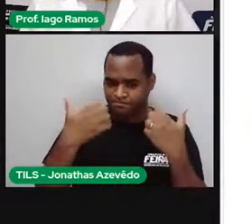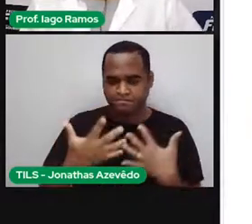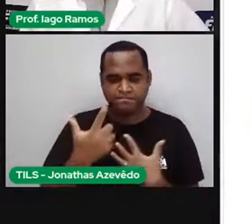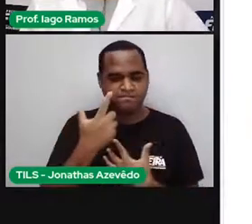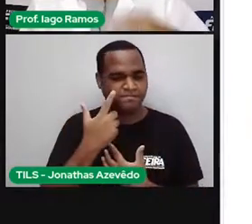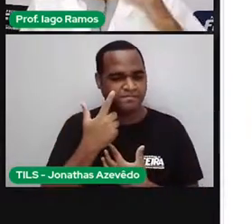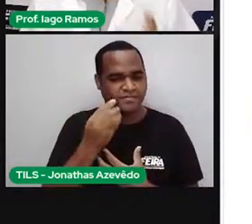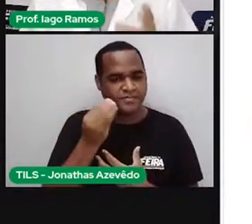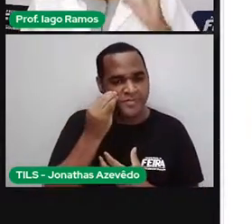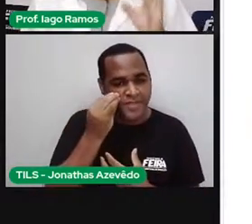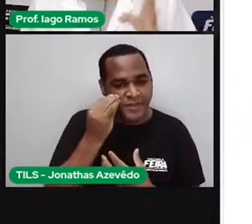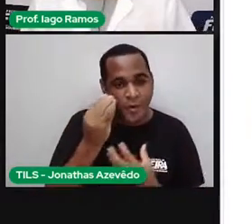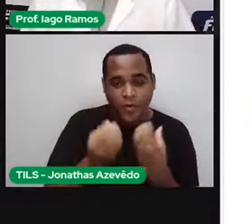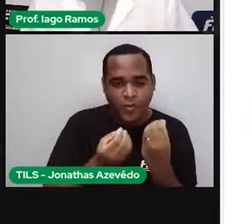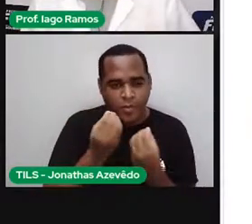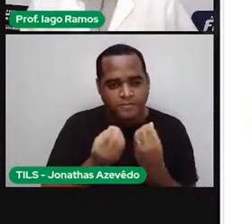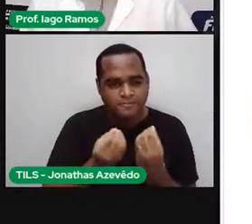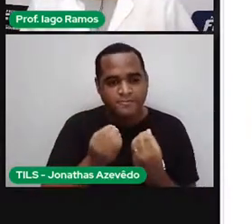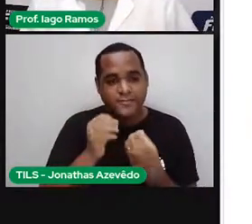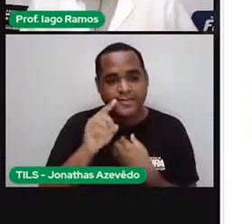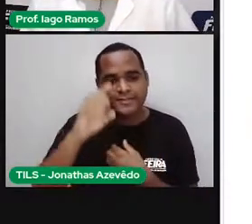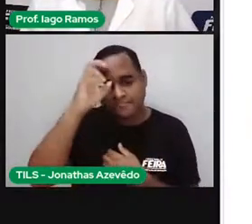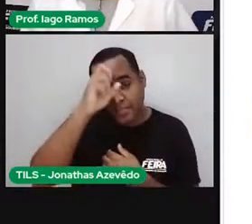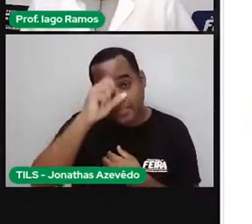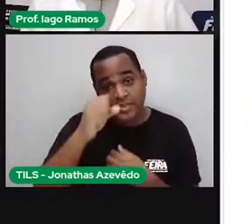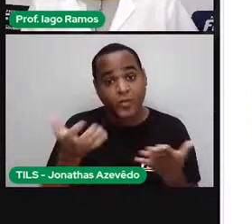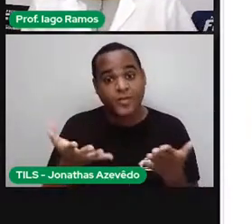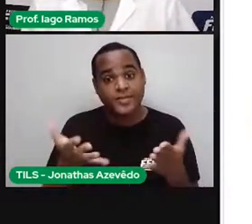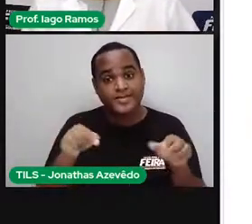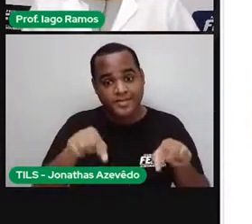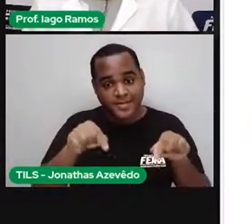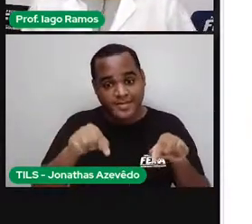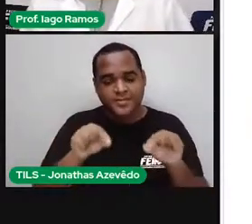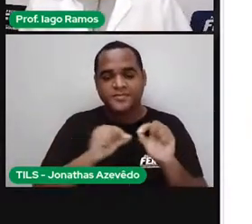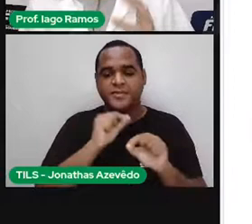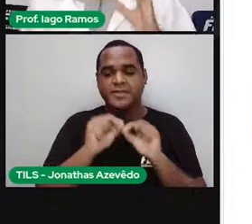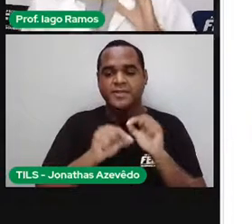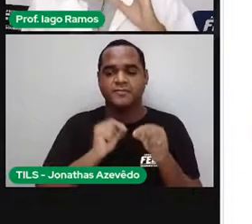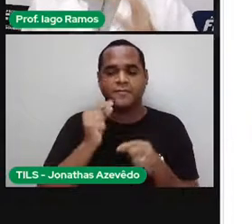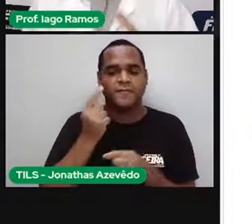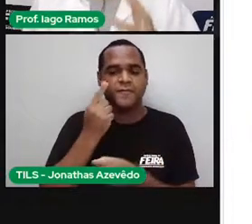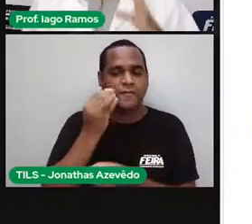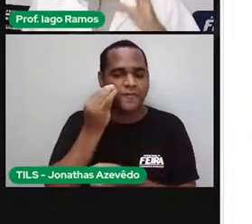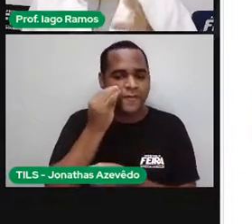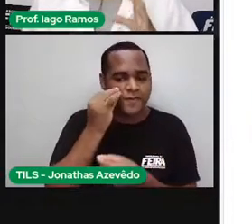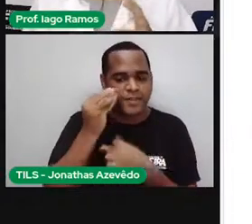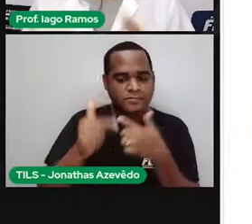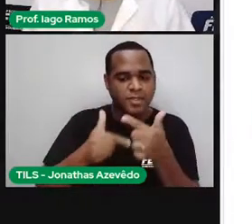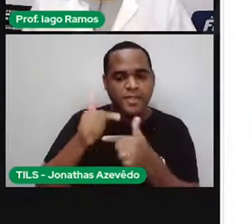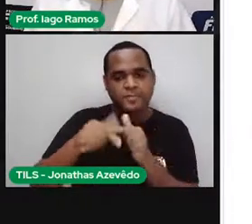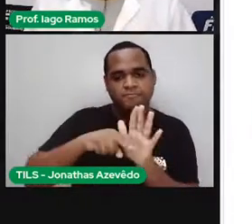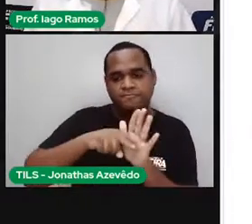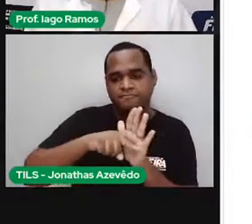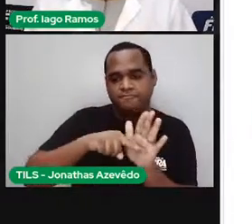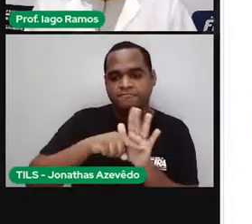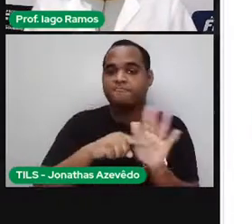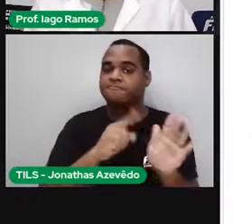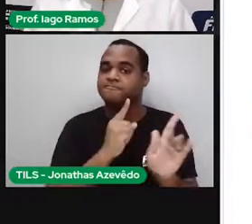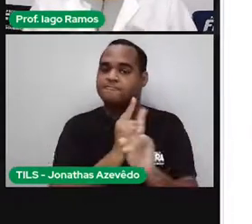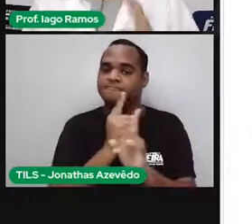você bora aprender na aula de hoje tentam fazer um trabalho de investigação